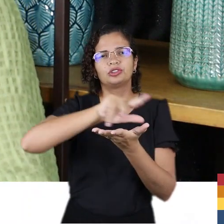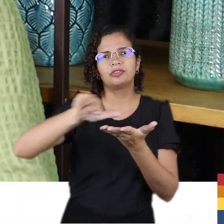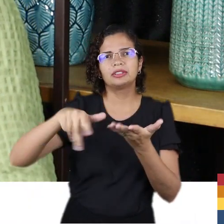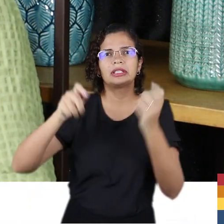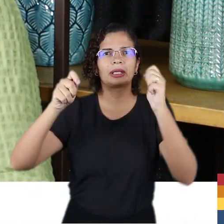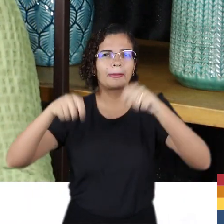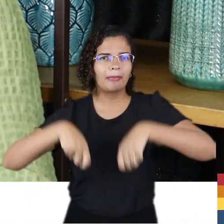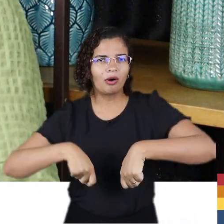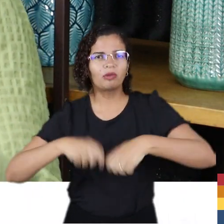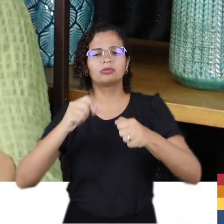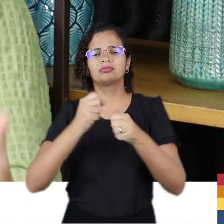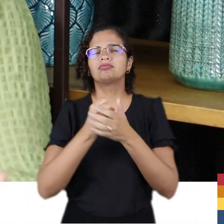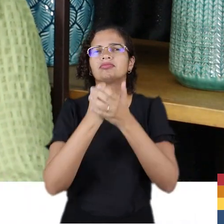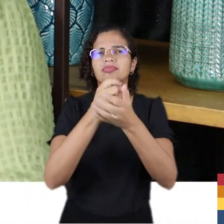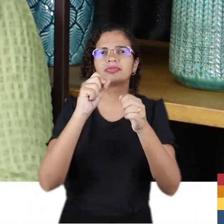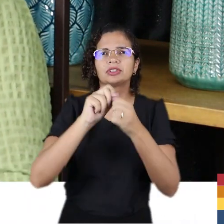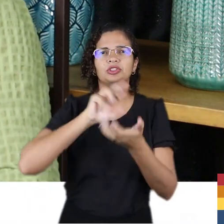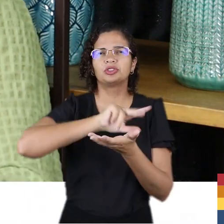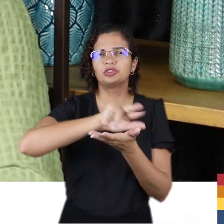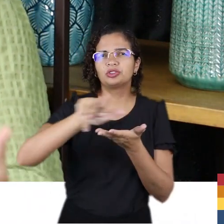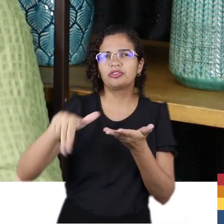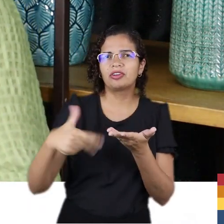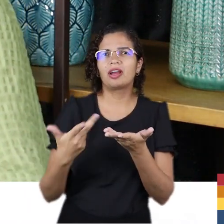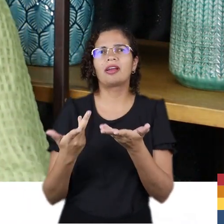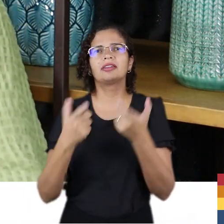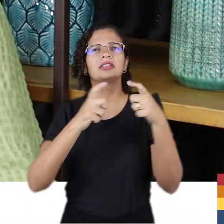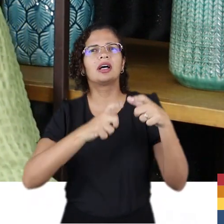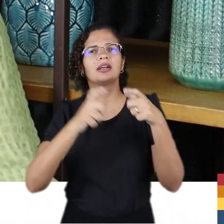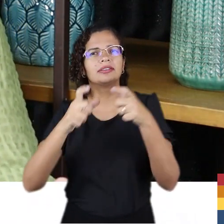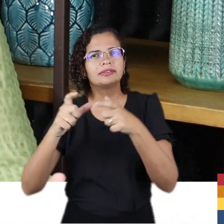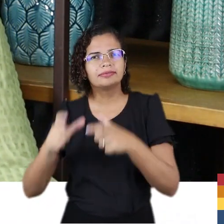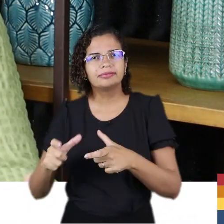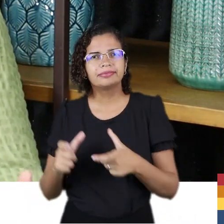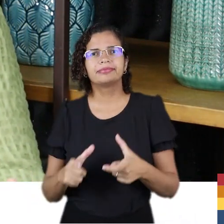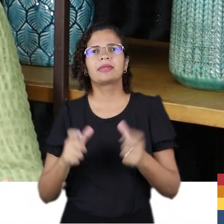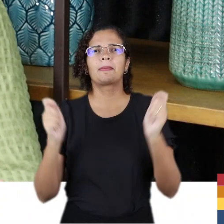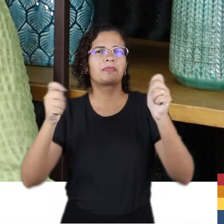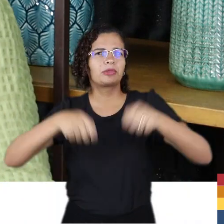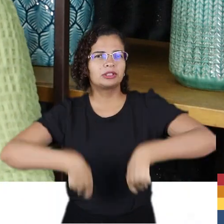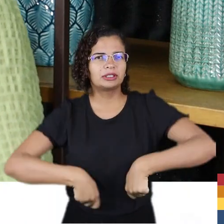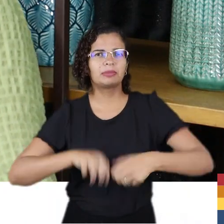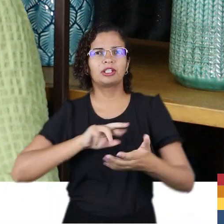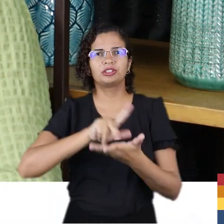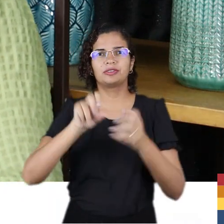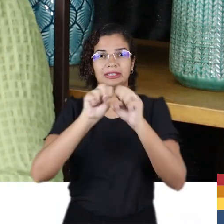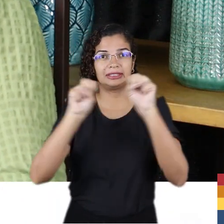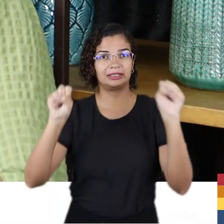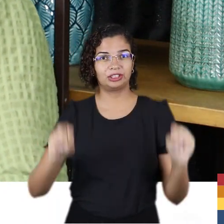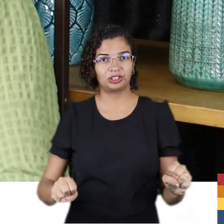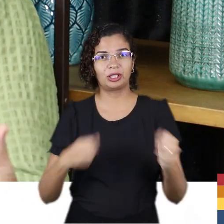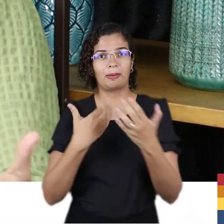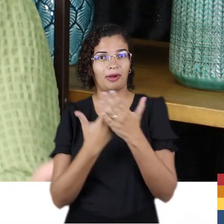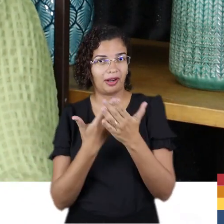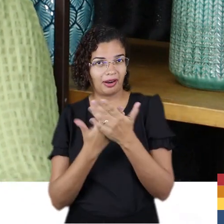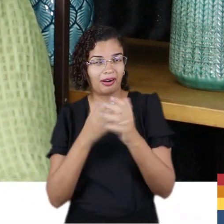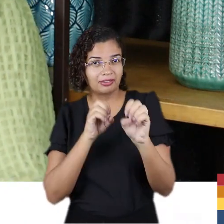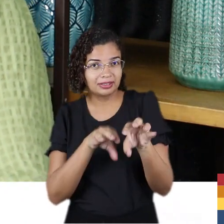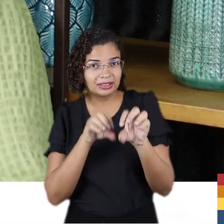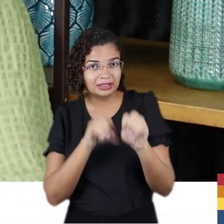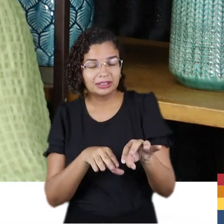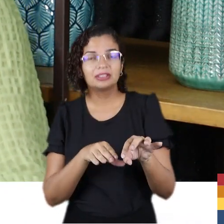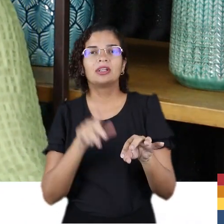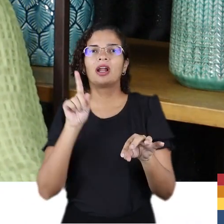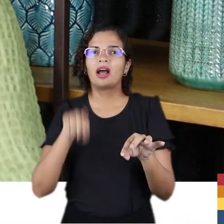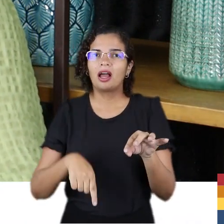Todas as diferenças dos territórios, né? Todas as possibilidades dos diversos sistemas de ensino, né? Seria algo ideal,